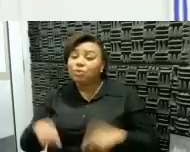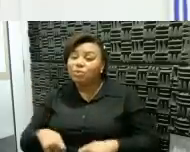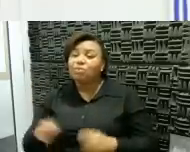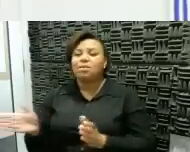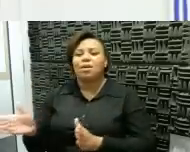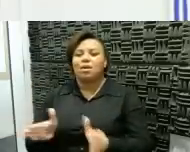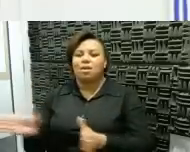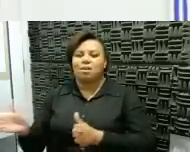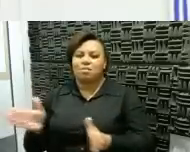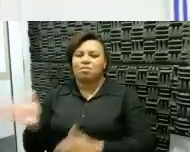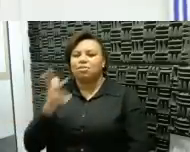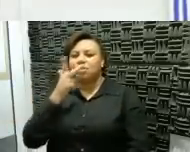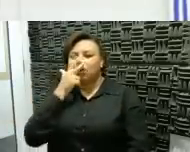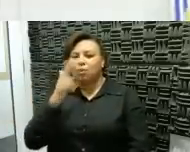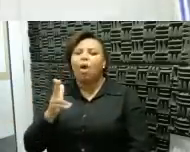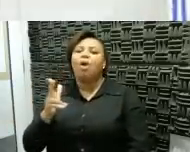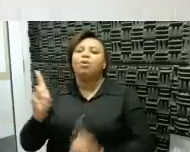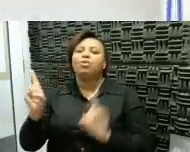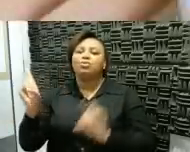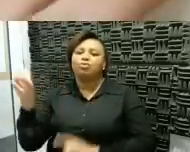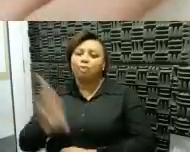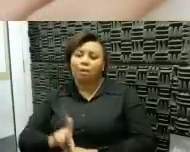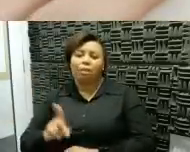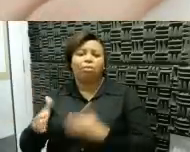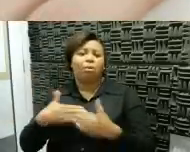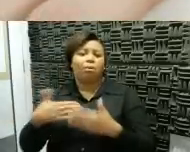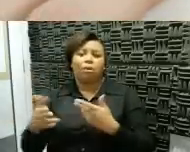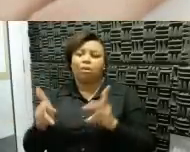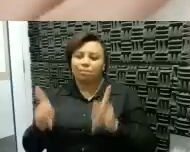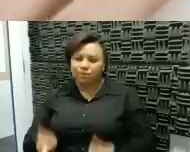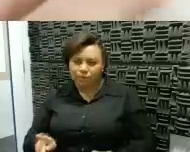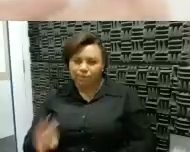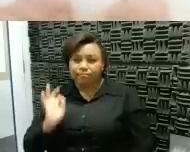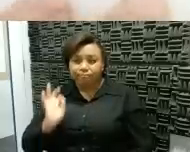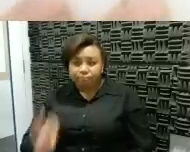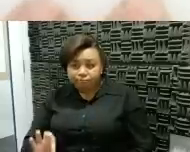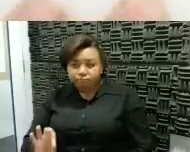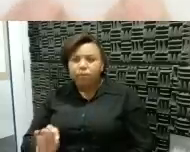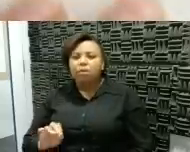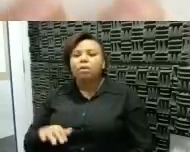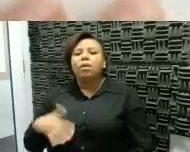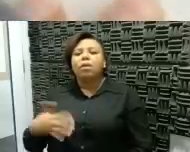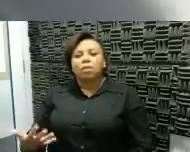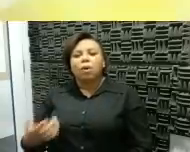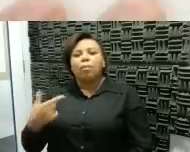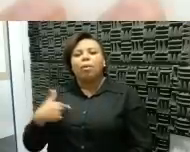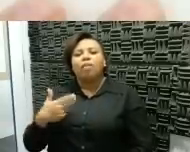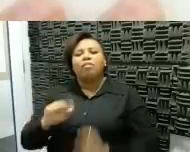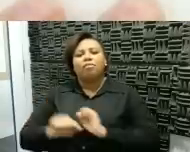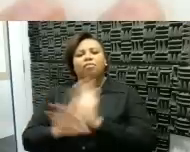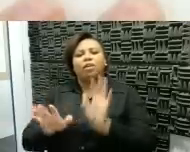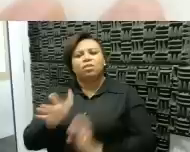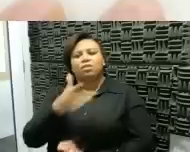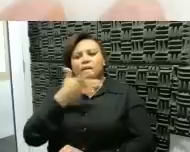mundo certo então para ficar bem claro aqui eu tô tirando agora um pouquinho o conceito